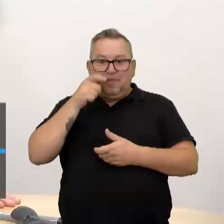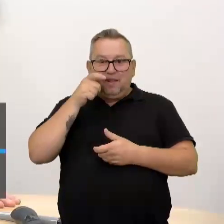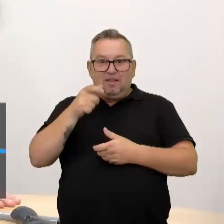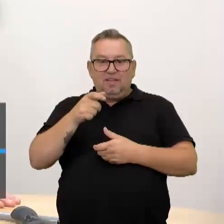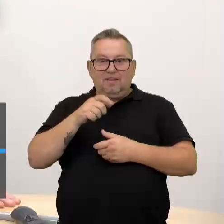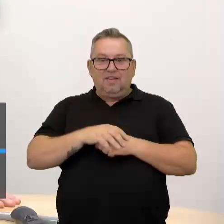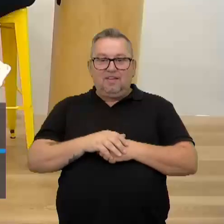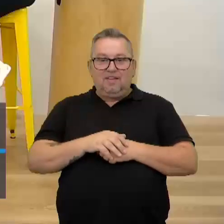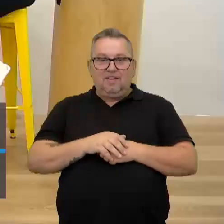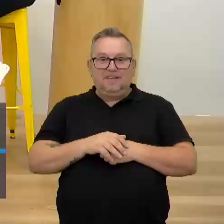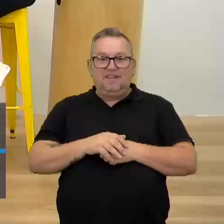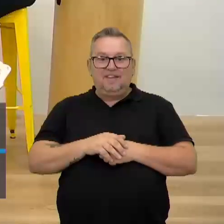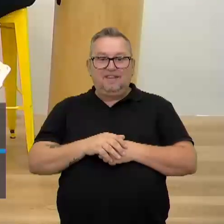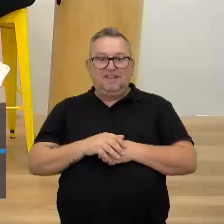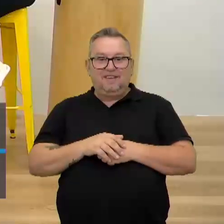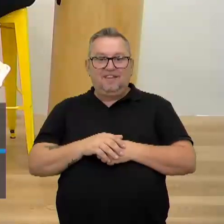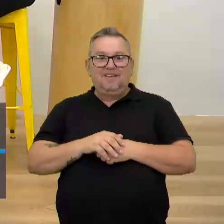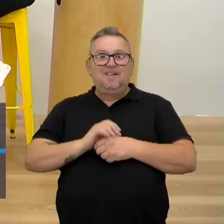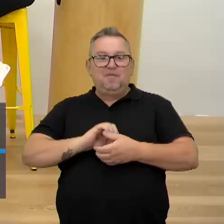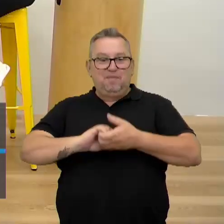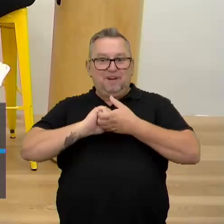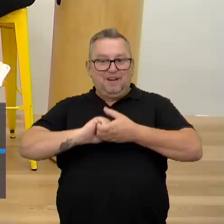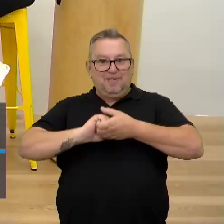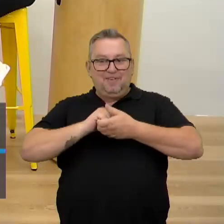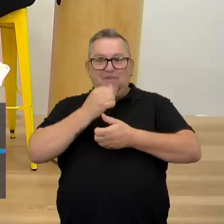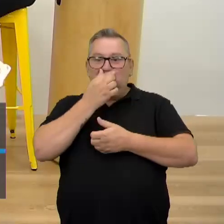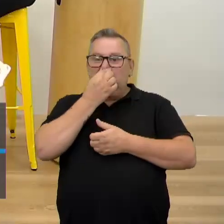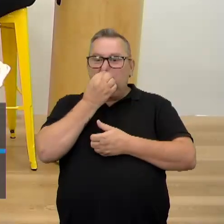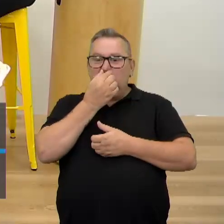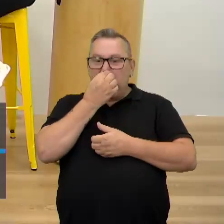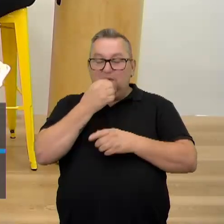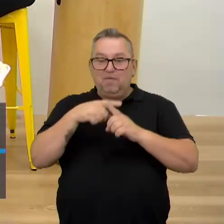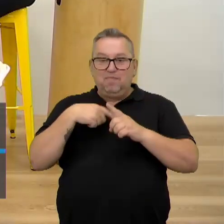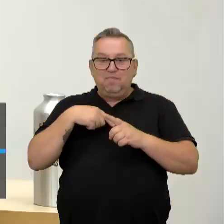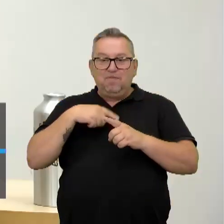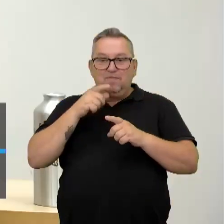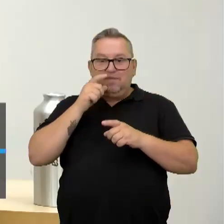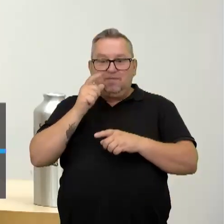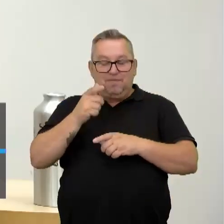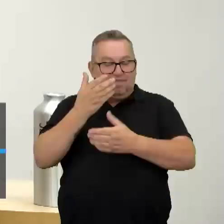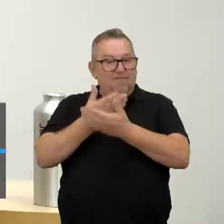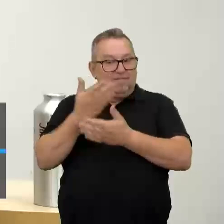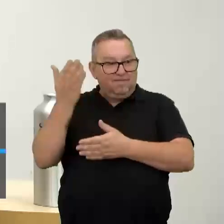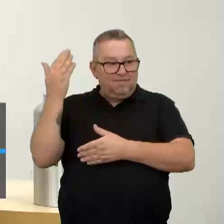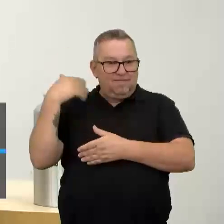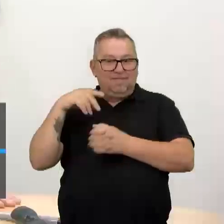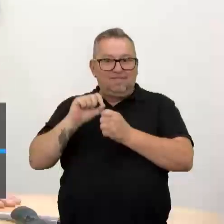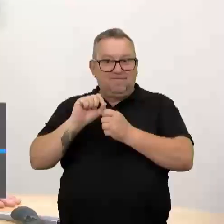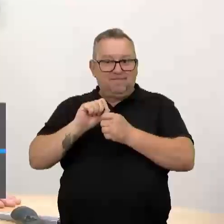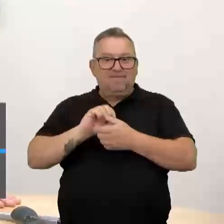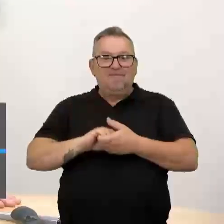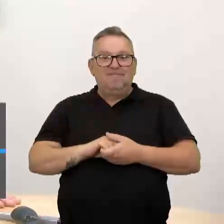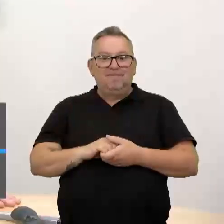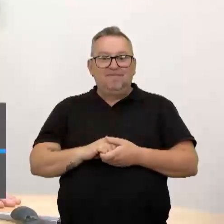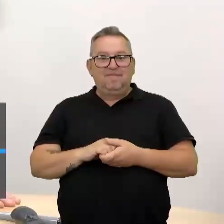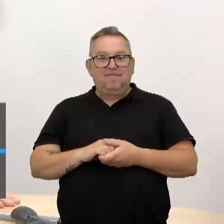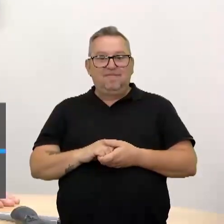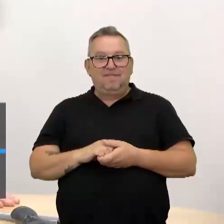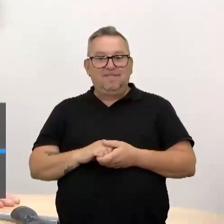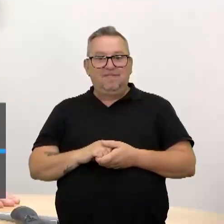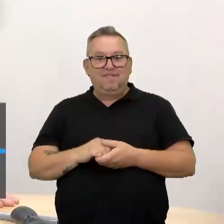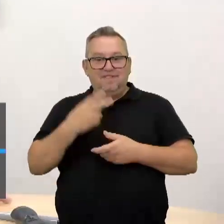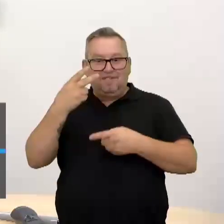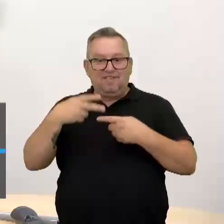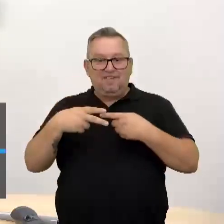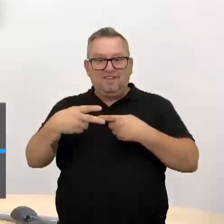hein? Nosso Corajoso, querido, hein, Luciano? Parabéns, hein, Luciano? Nosso querido, você deu bronca na aula passada que ele estava faltando, ó, ele está presente. Está presente, já é a segunda